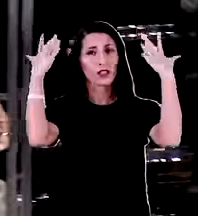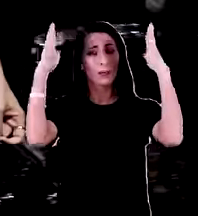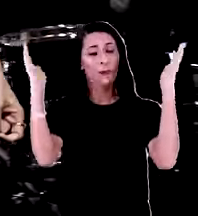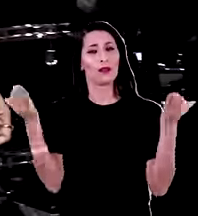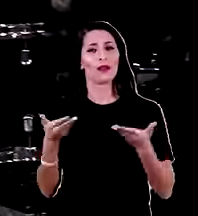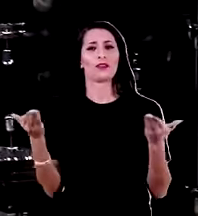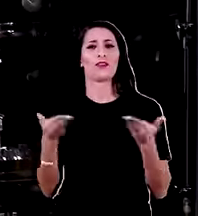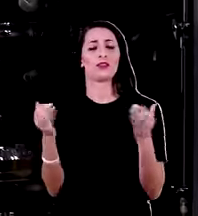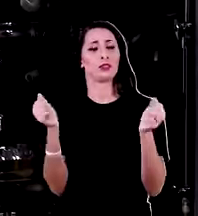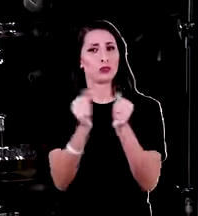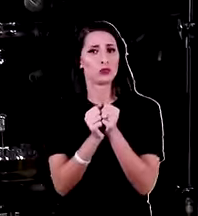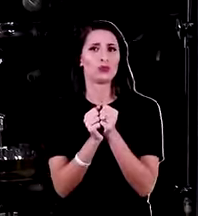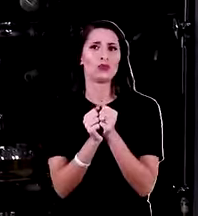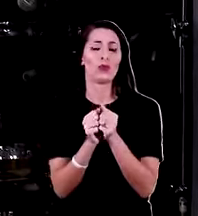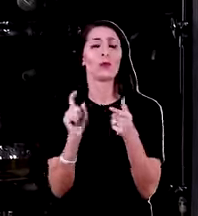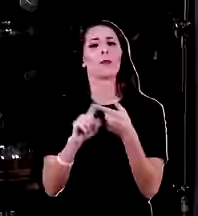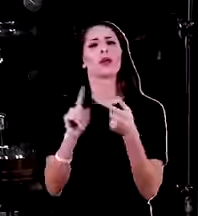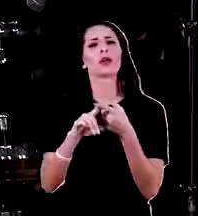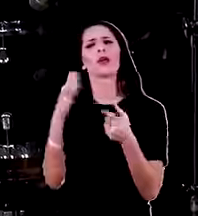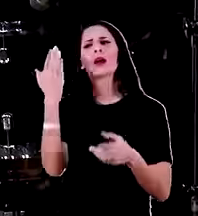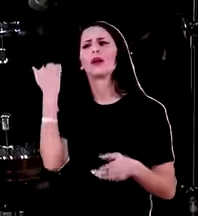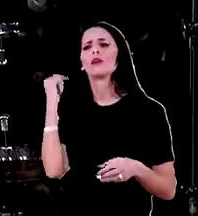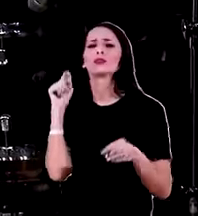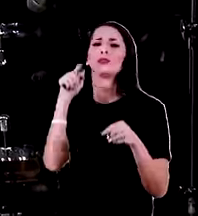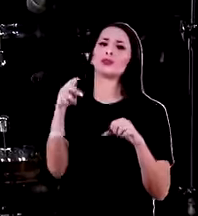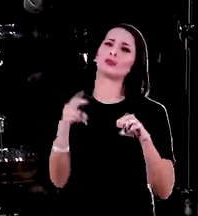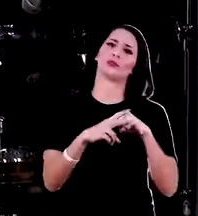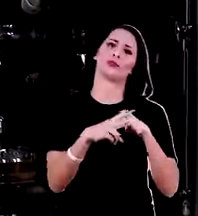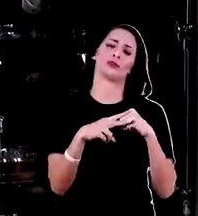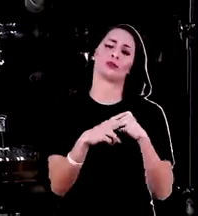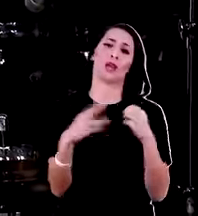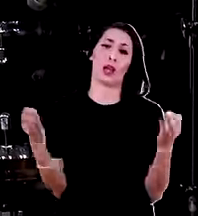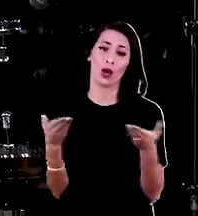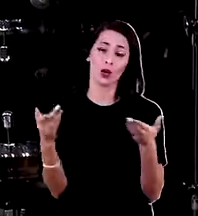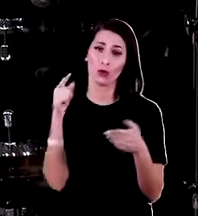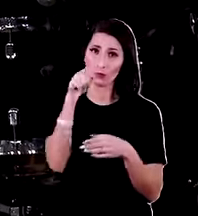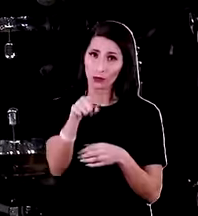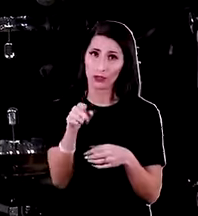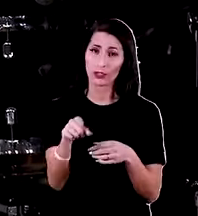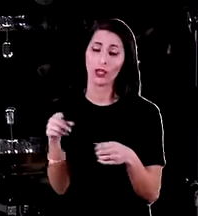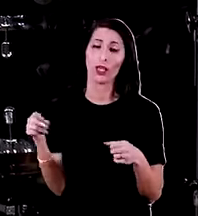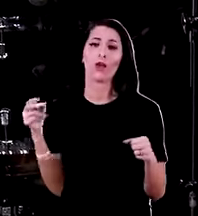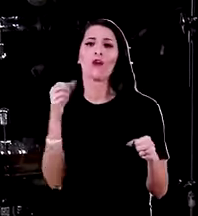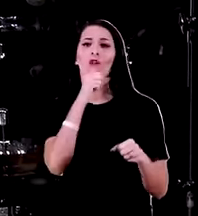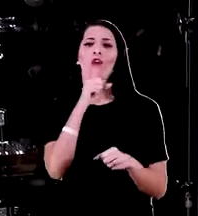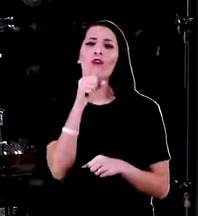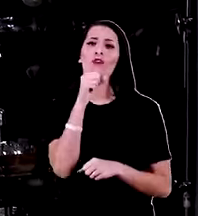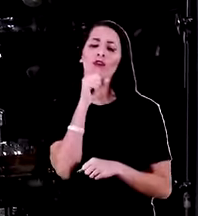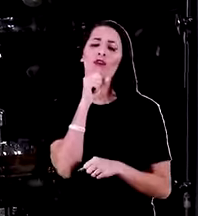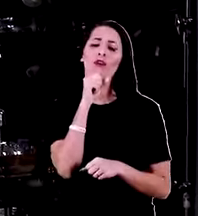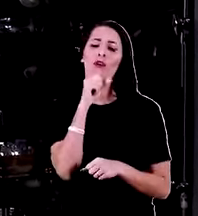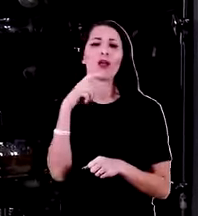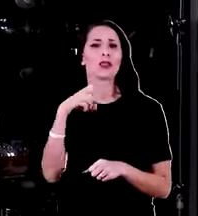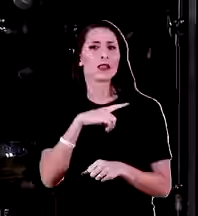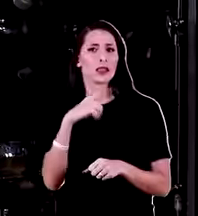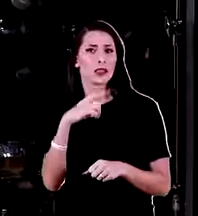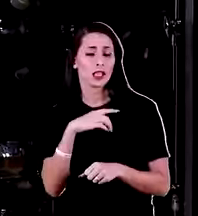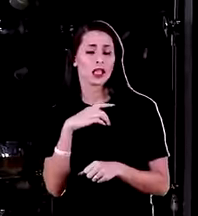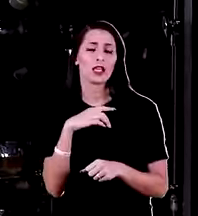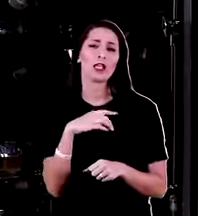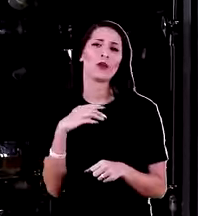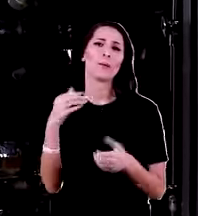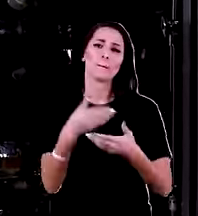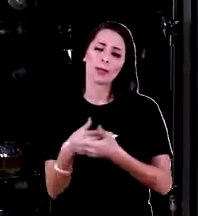quê? Porque antes você era uma viúva, mas agora você é uma avó. Você é alguém que tem um bebezinho e uma